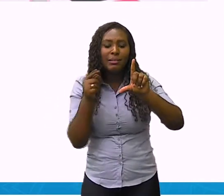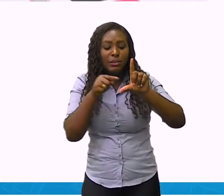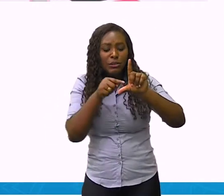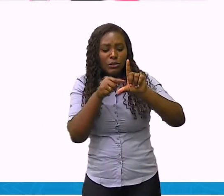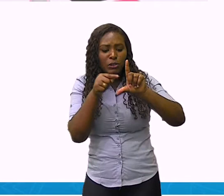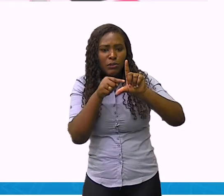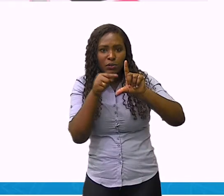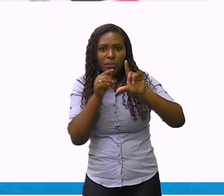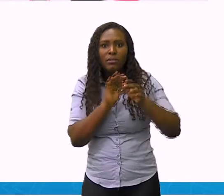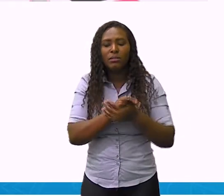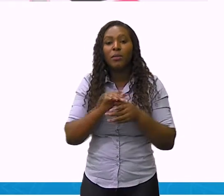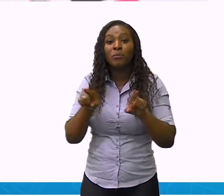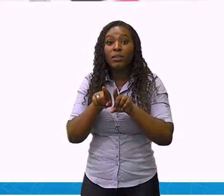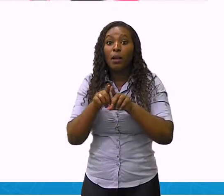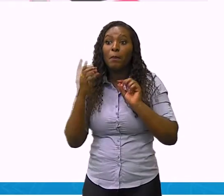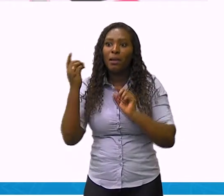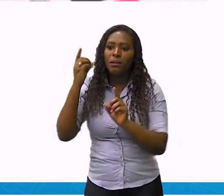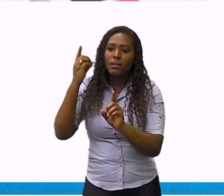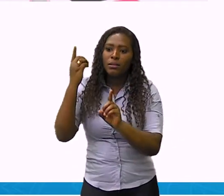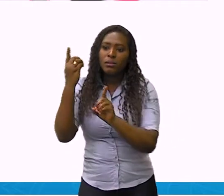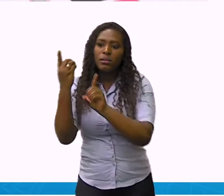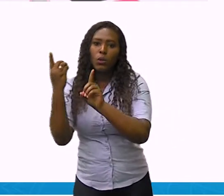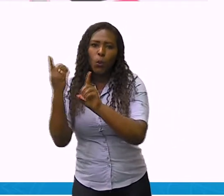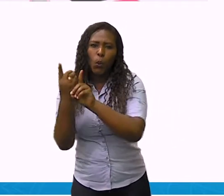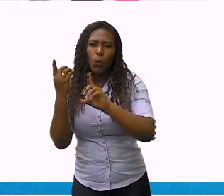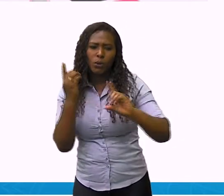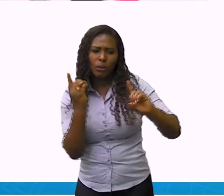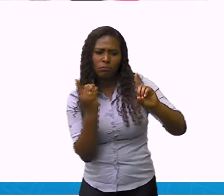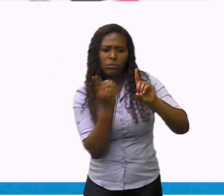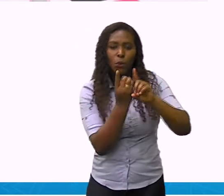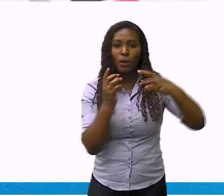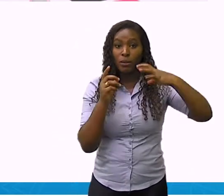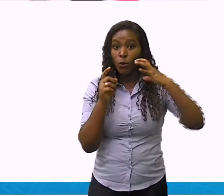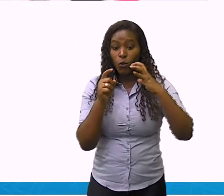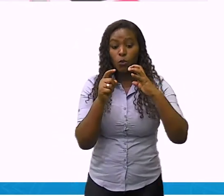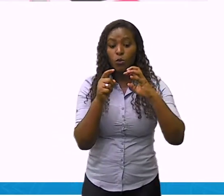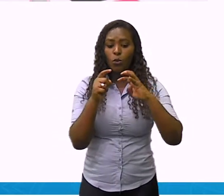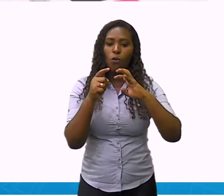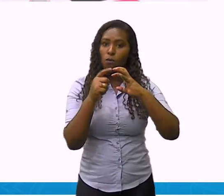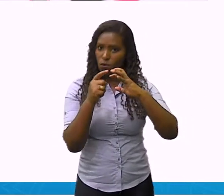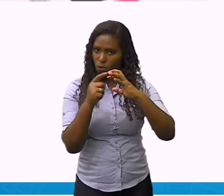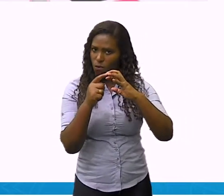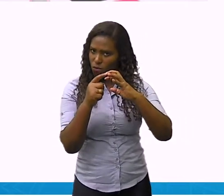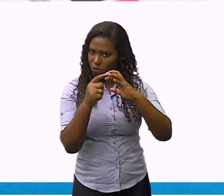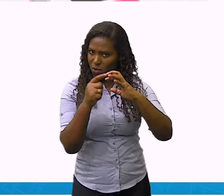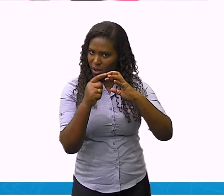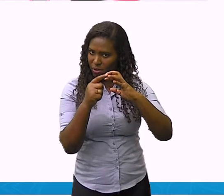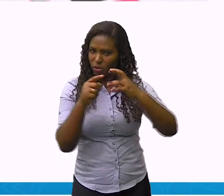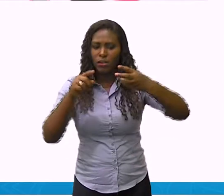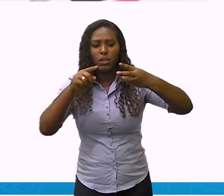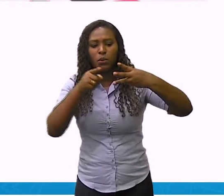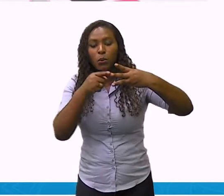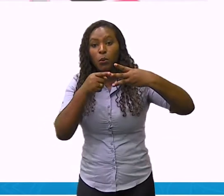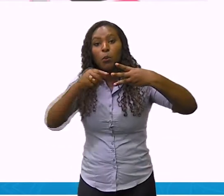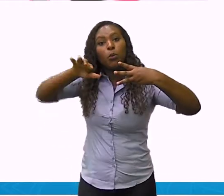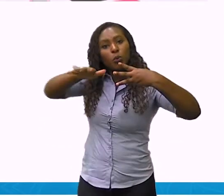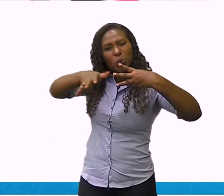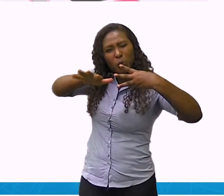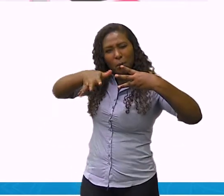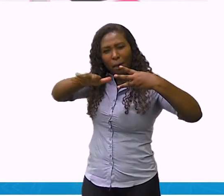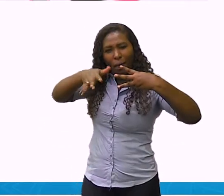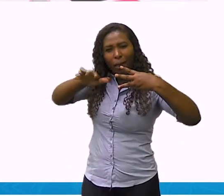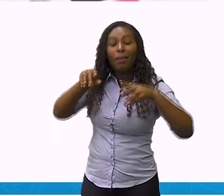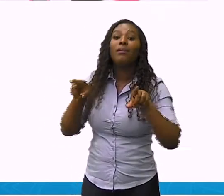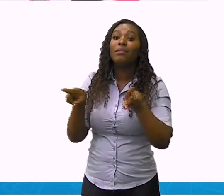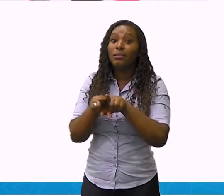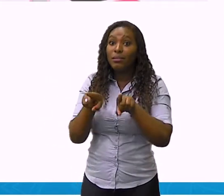encontram aqui no ponto médio. E, além disso, todos os lados do quadrado são iguais e formam